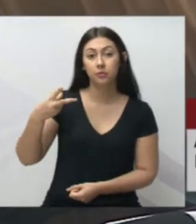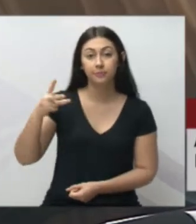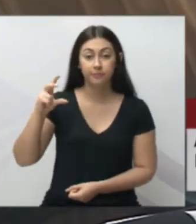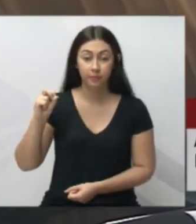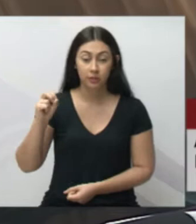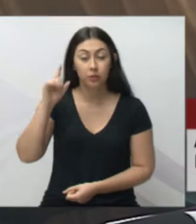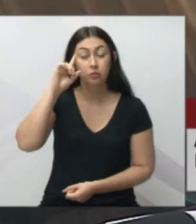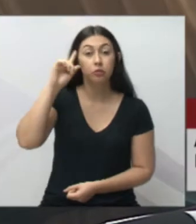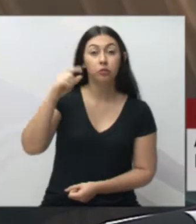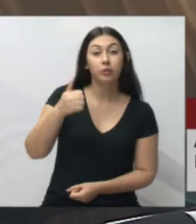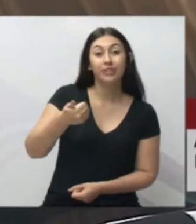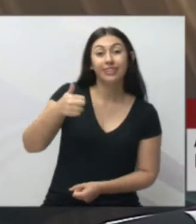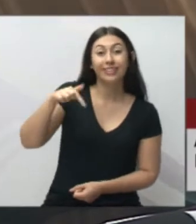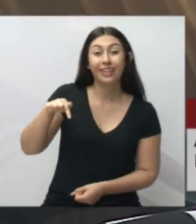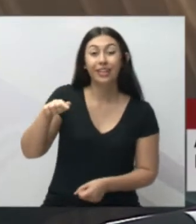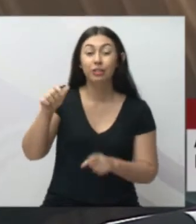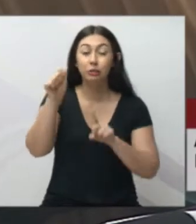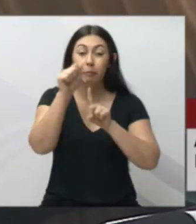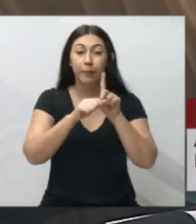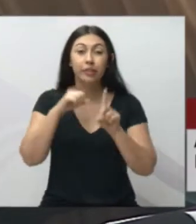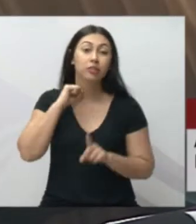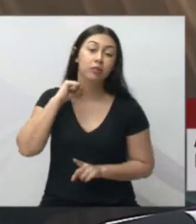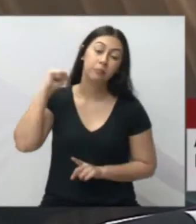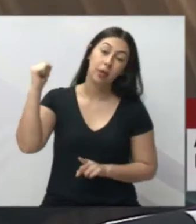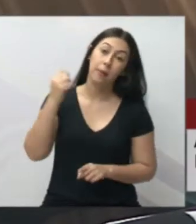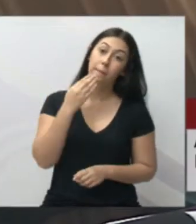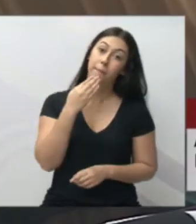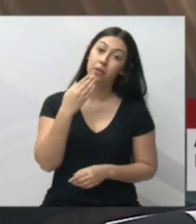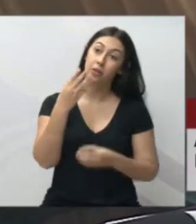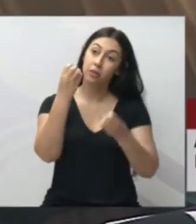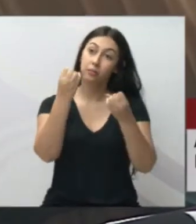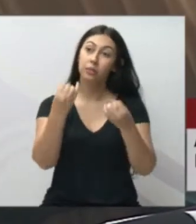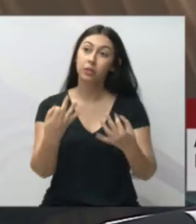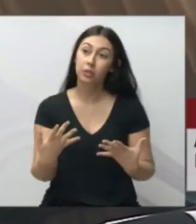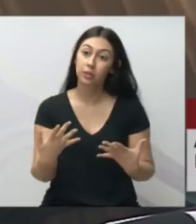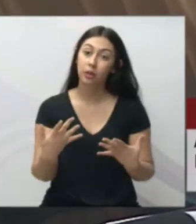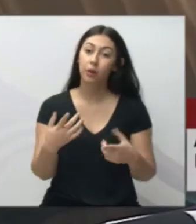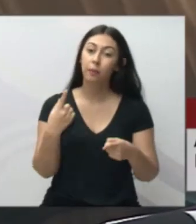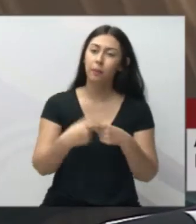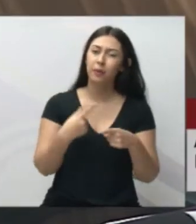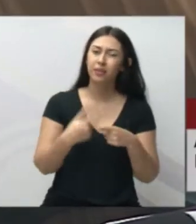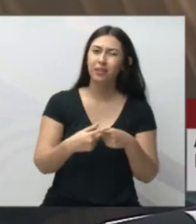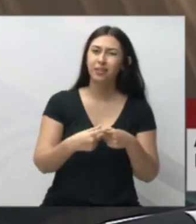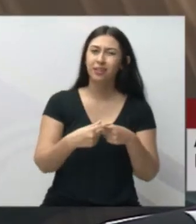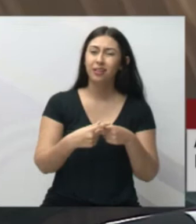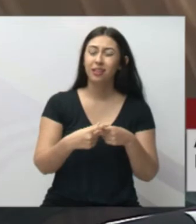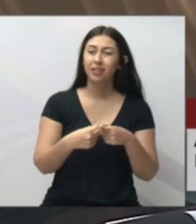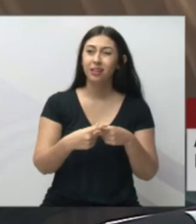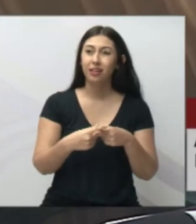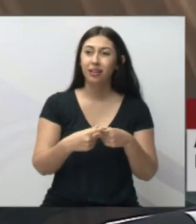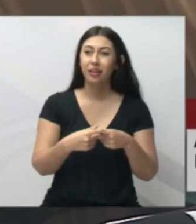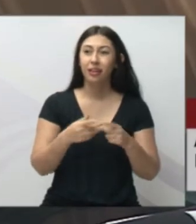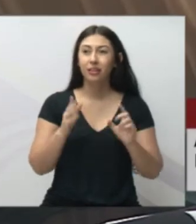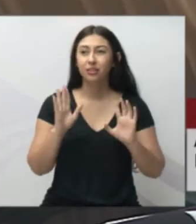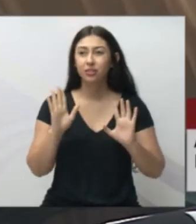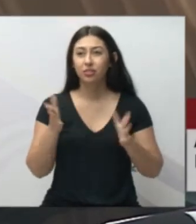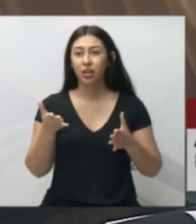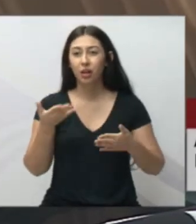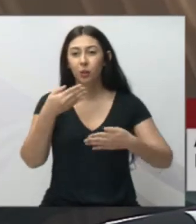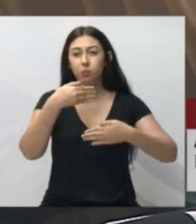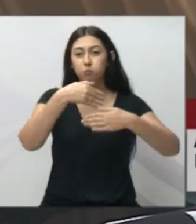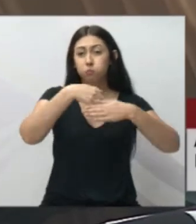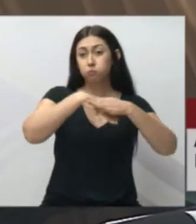2020, pedindo explicação por que não atendeu o regimento, arquivando